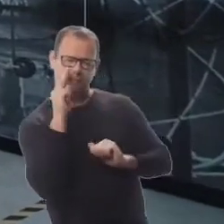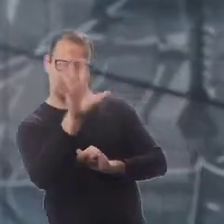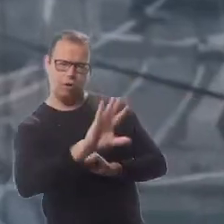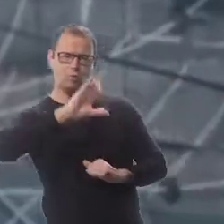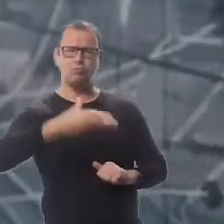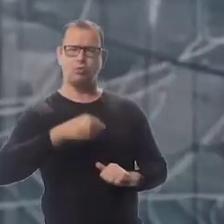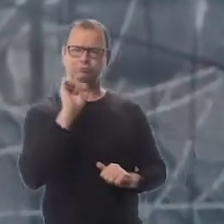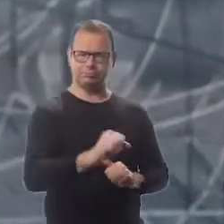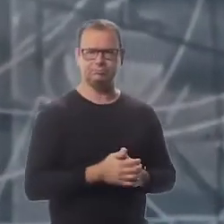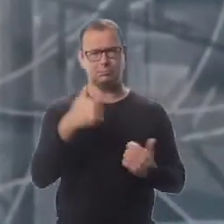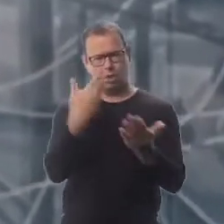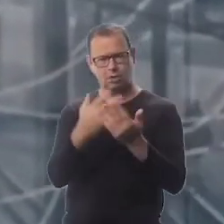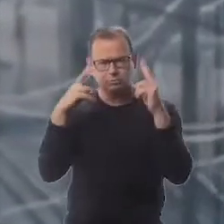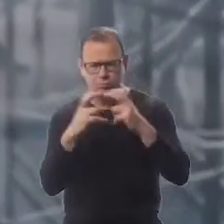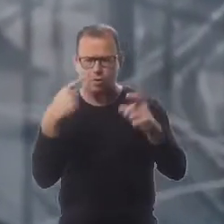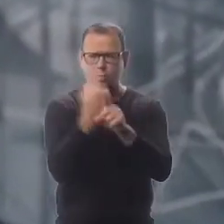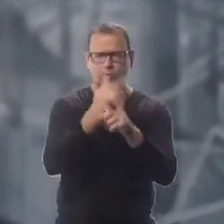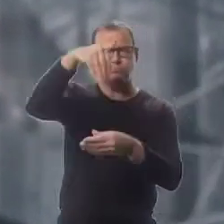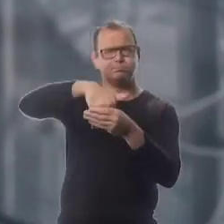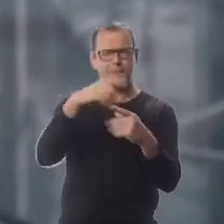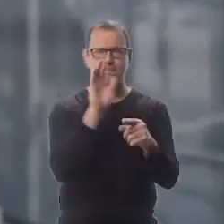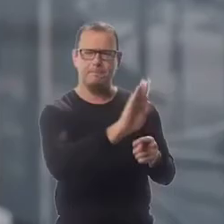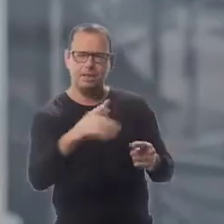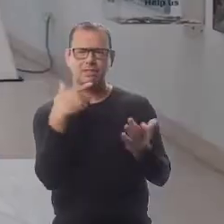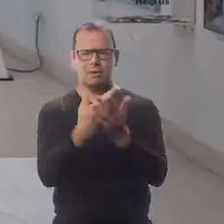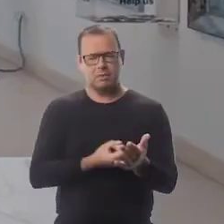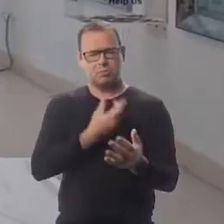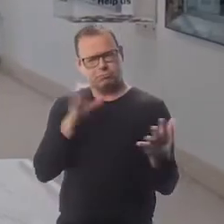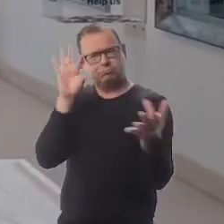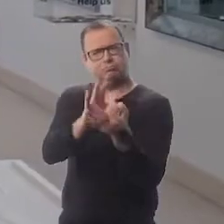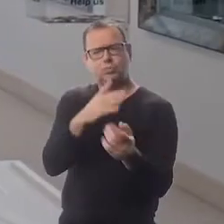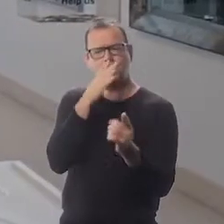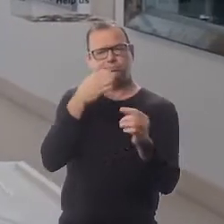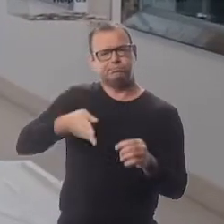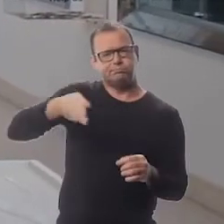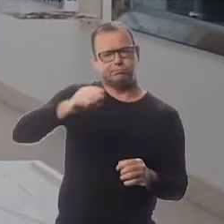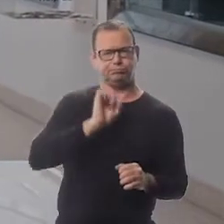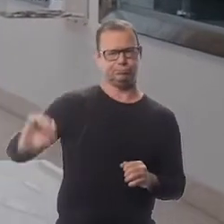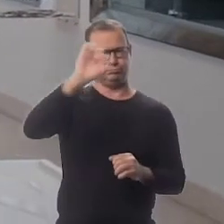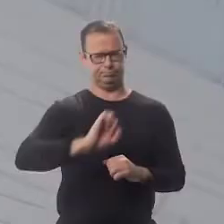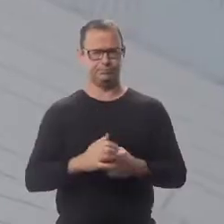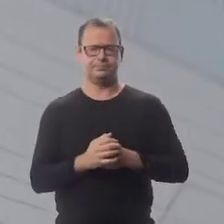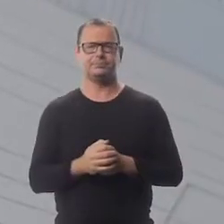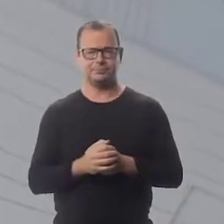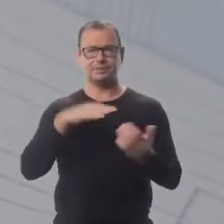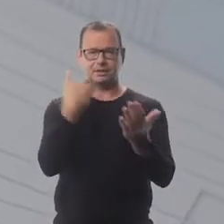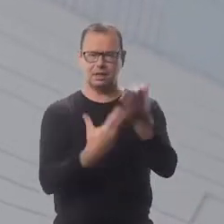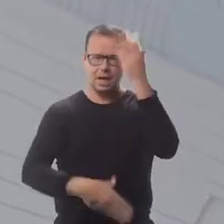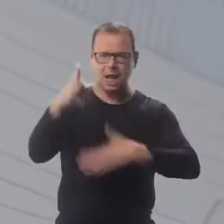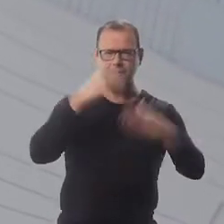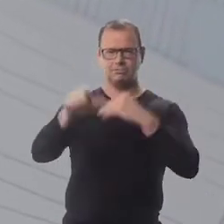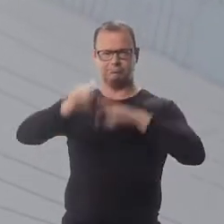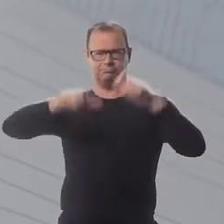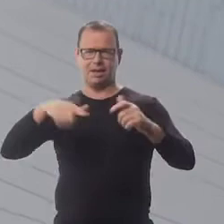mundo. Aqui pode descobrir peças que contam histórias apaixonantes sobre as estações ferroviárias, os aprendizes,